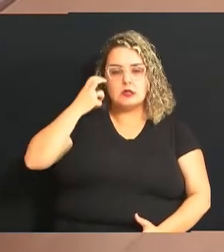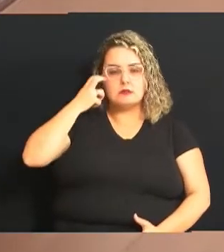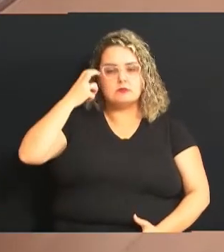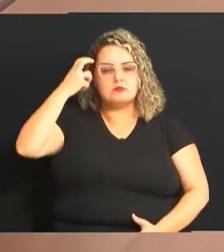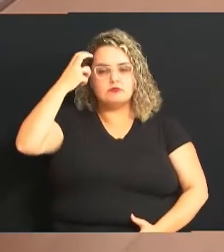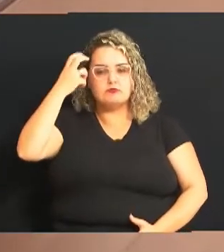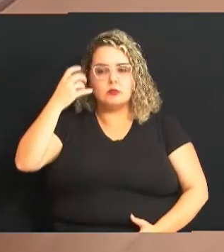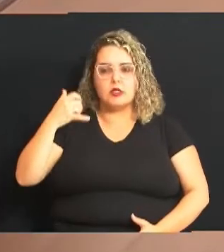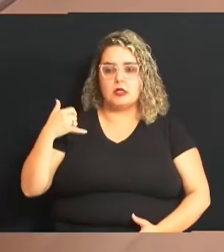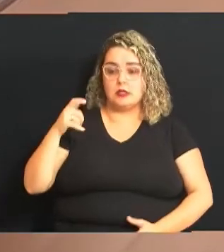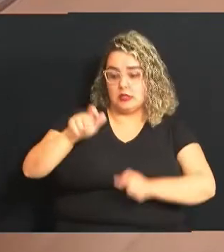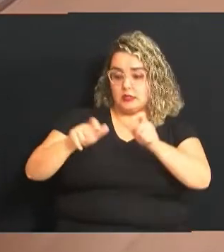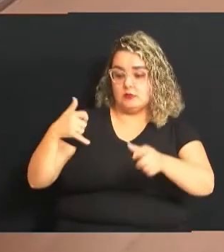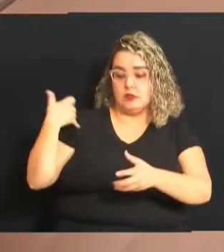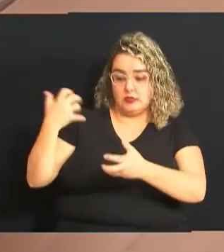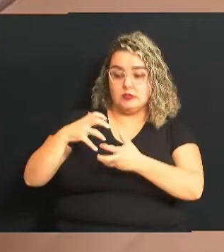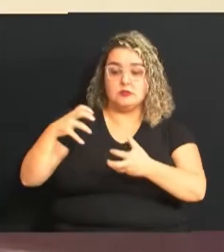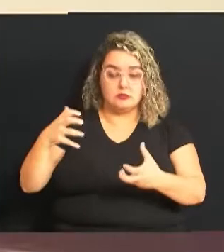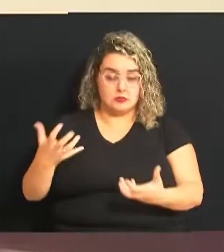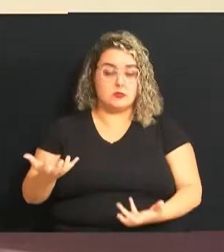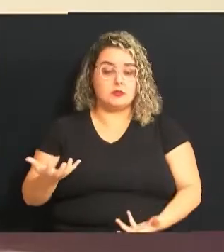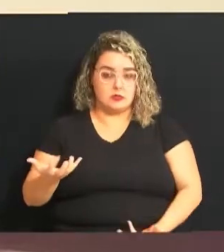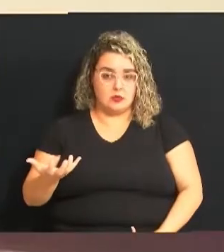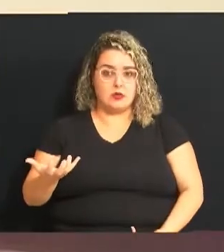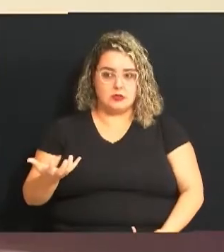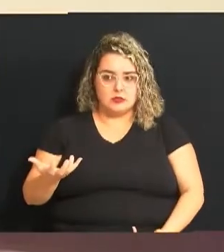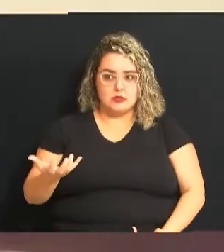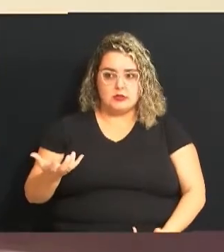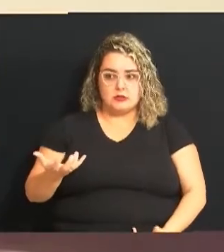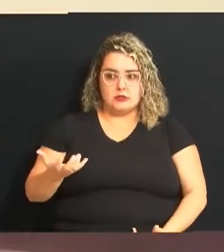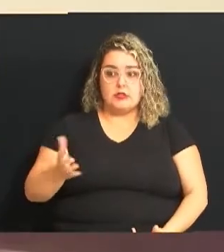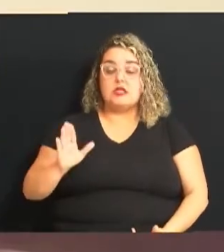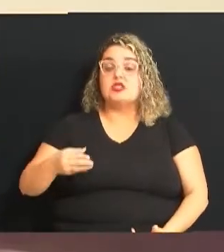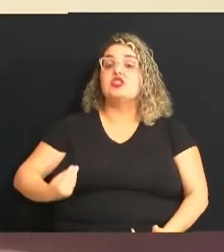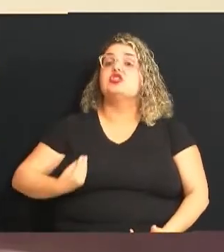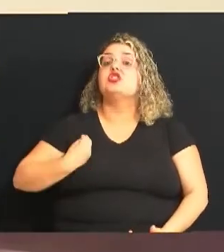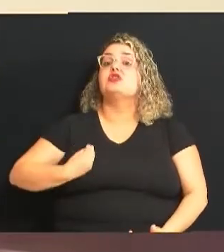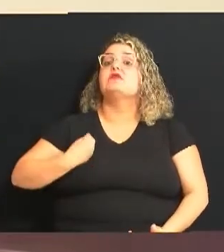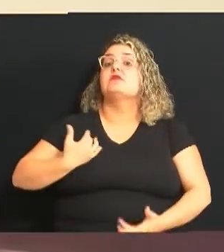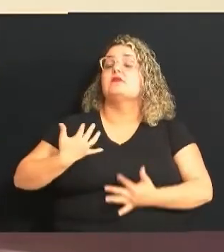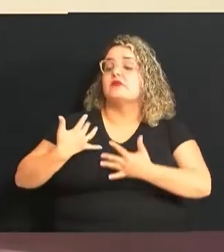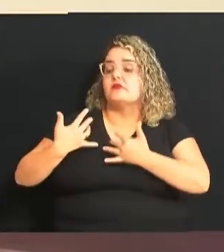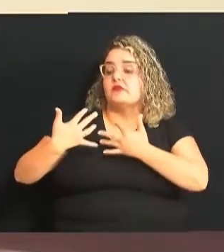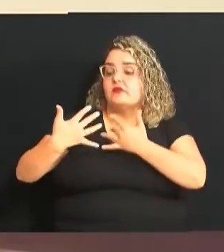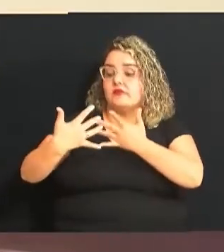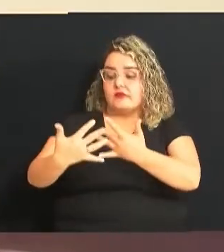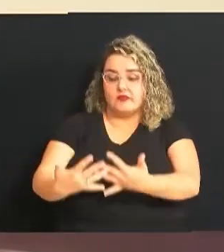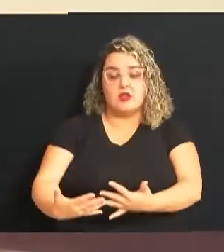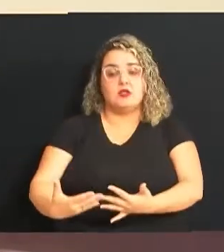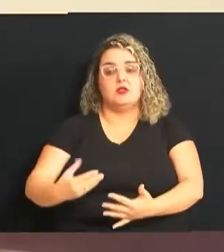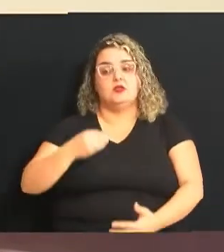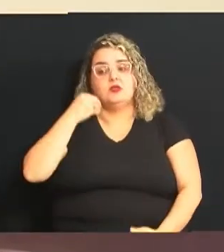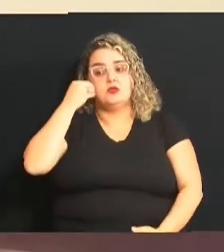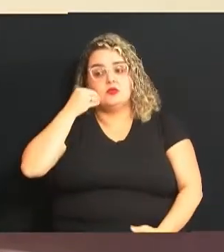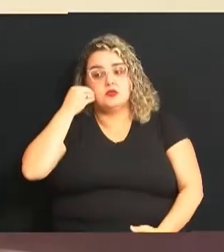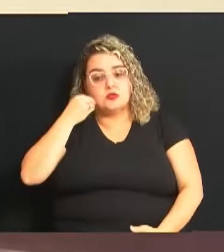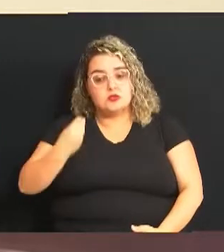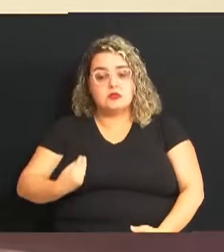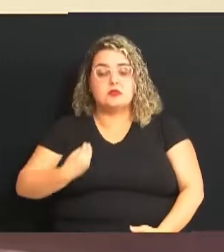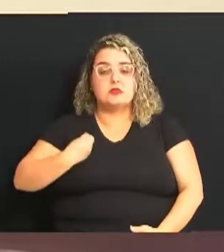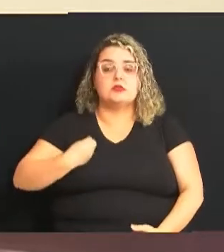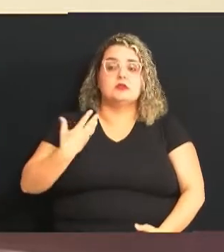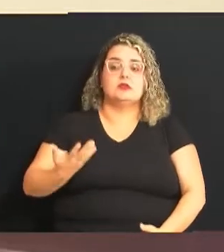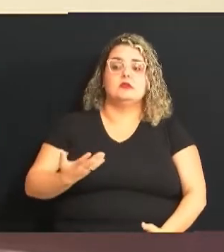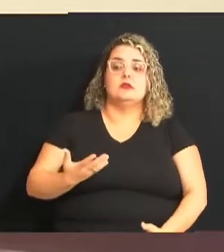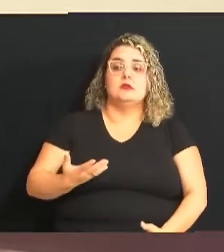das pessoas mais idosas, né? Das pessoas que já viveram experiências na vida e que isso é